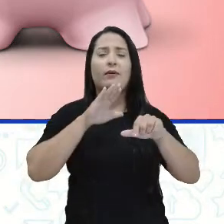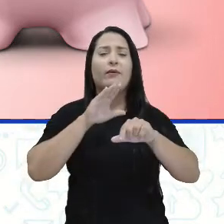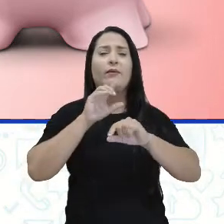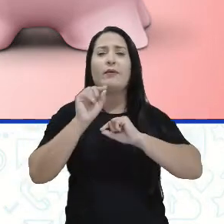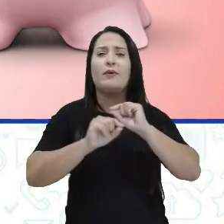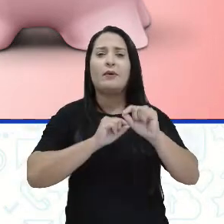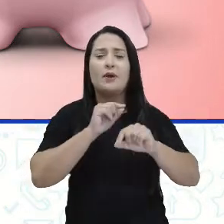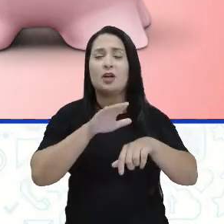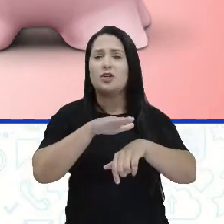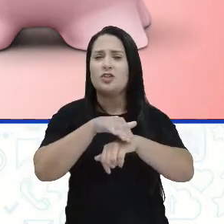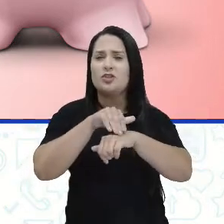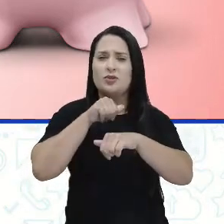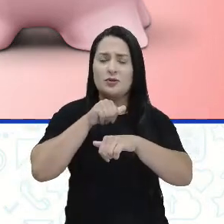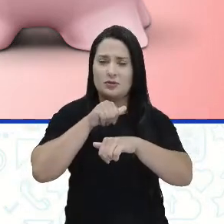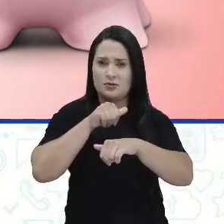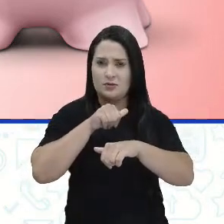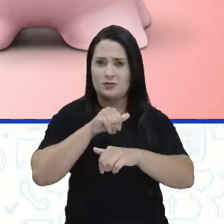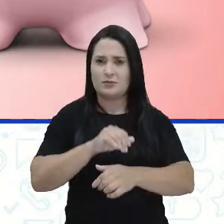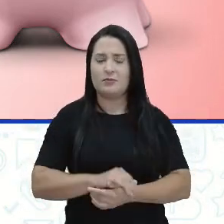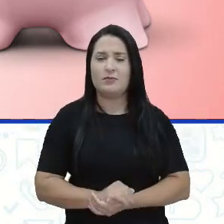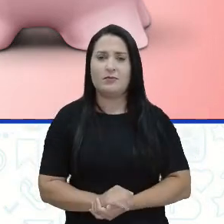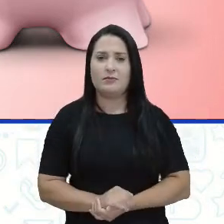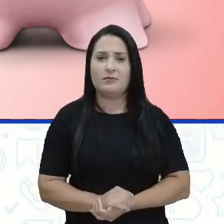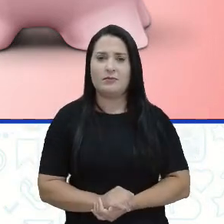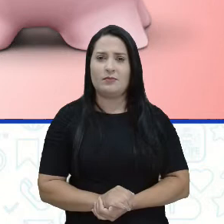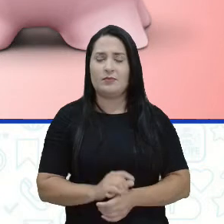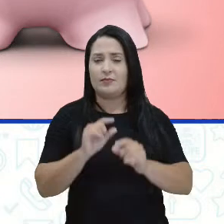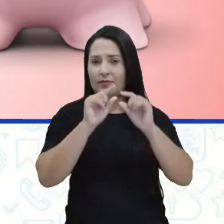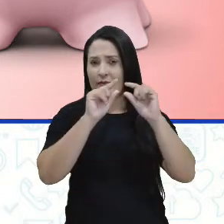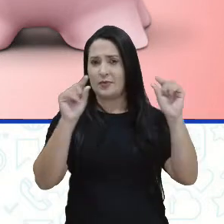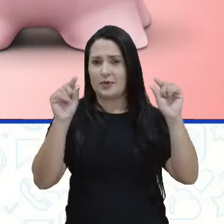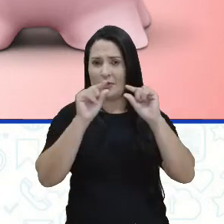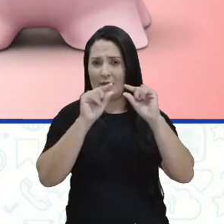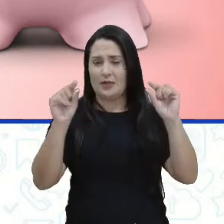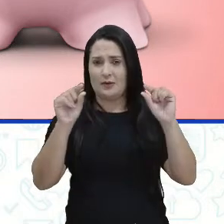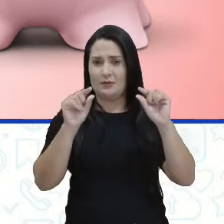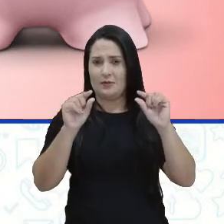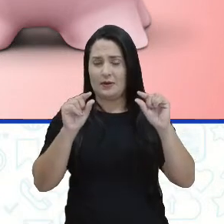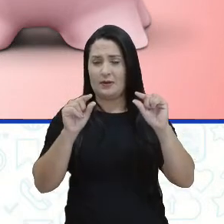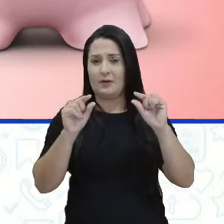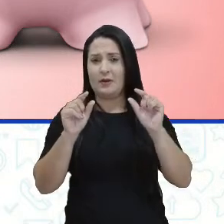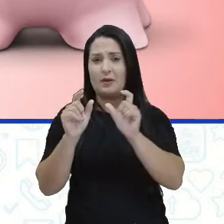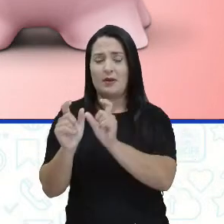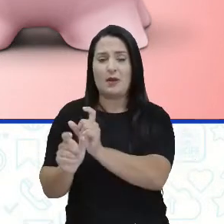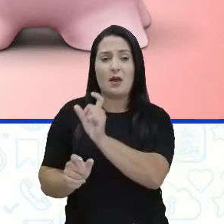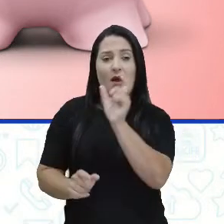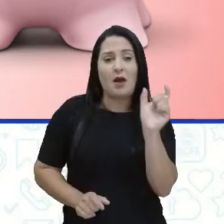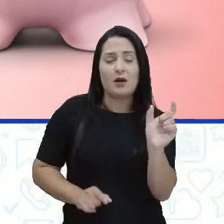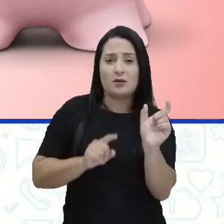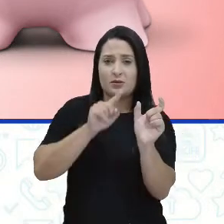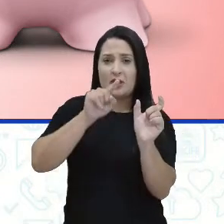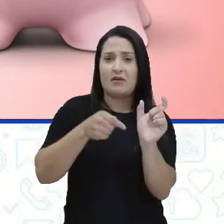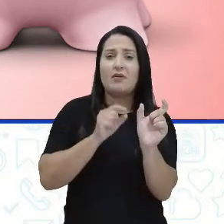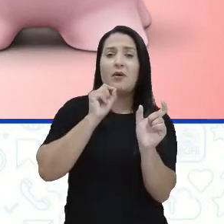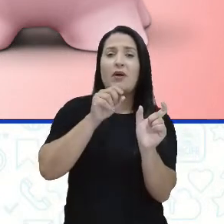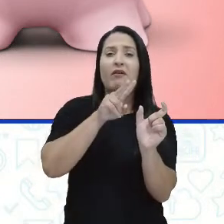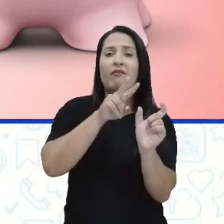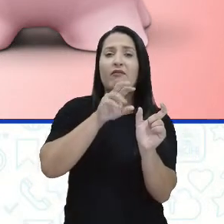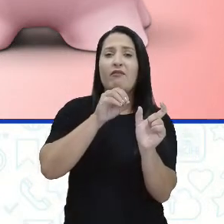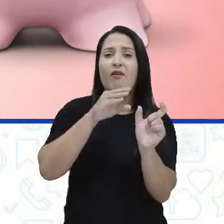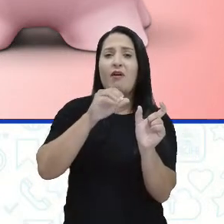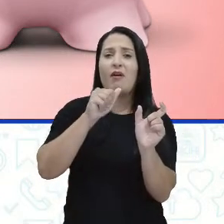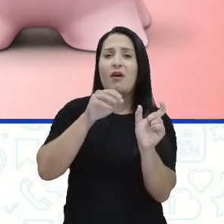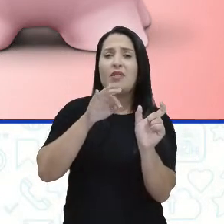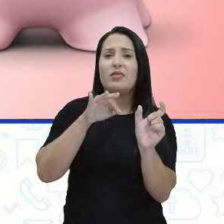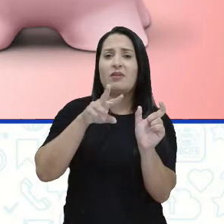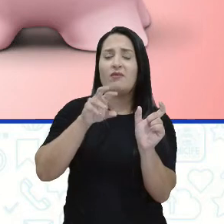uma invocação. Ou seja, aquele termozinho ali, antes da vírgula, é um vocativo. E ser um